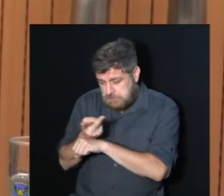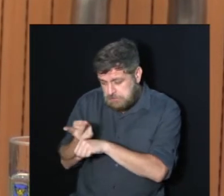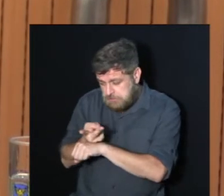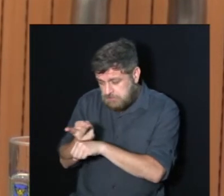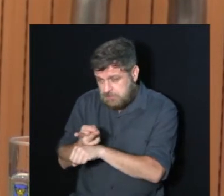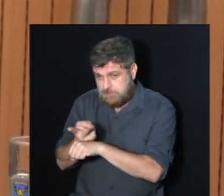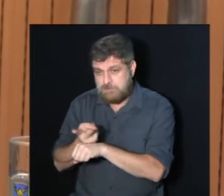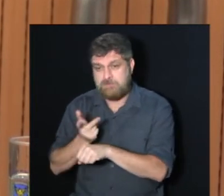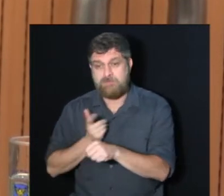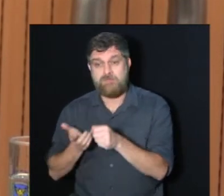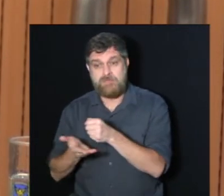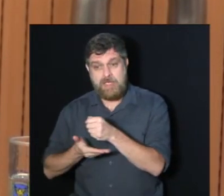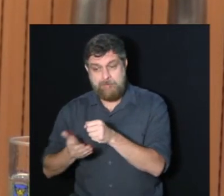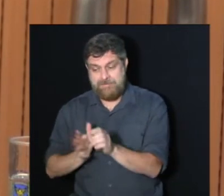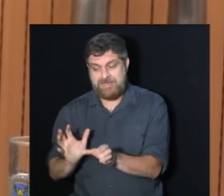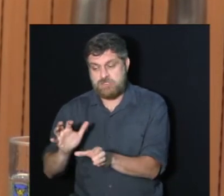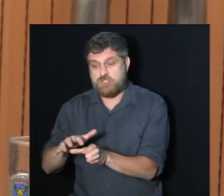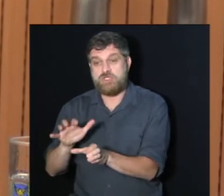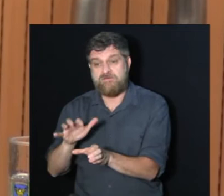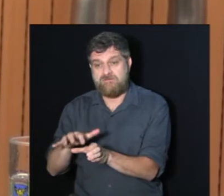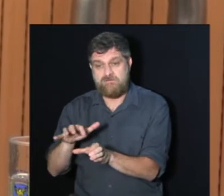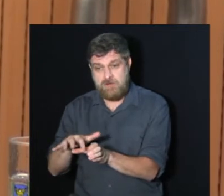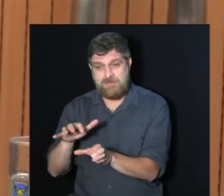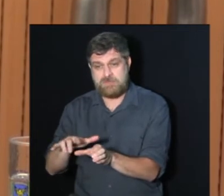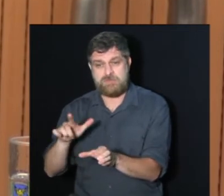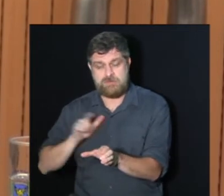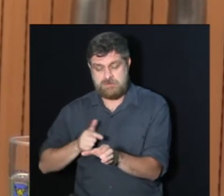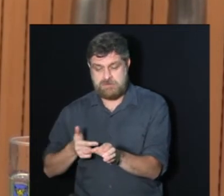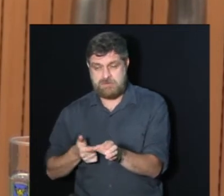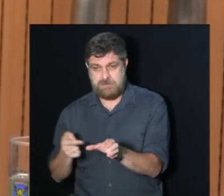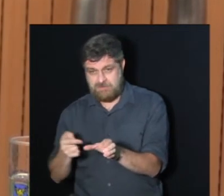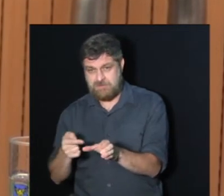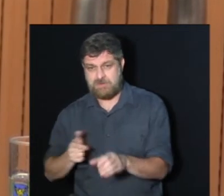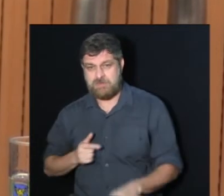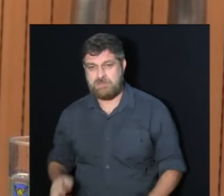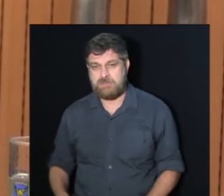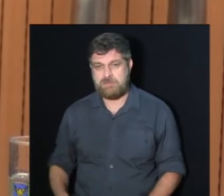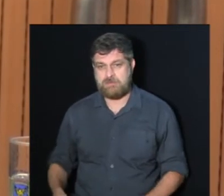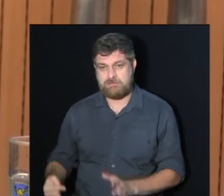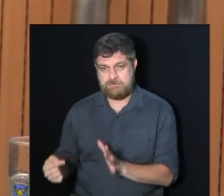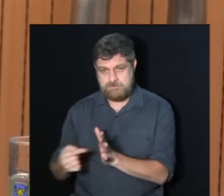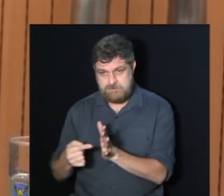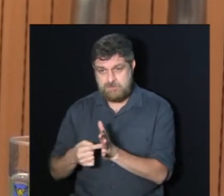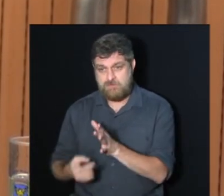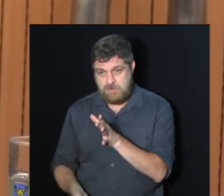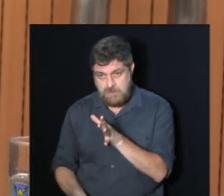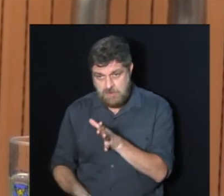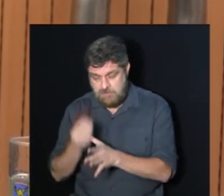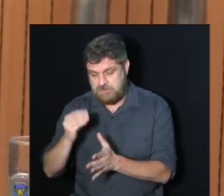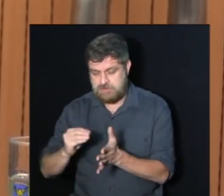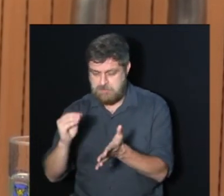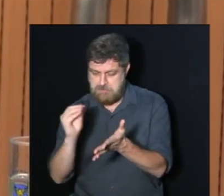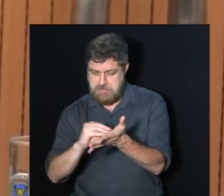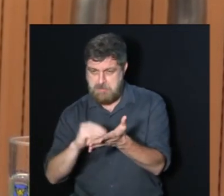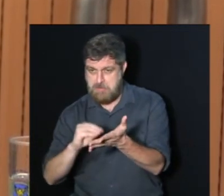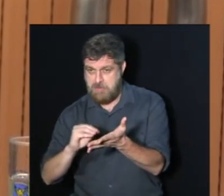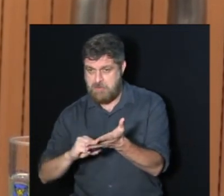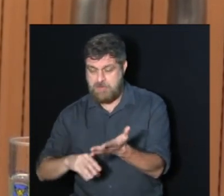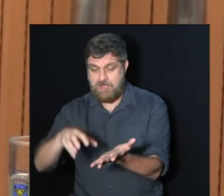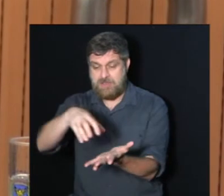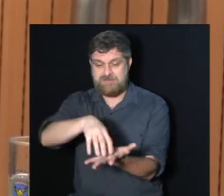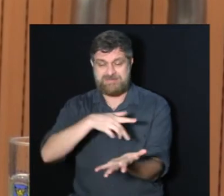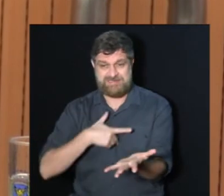a base de dados deles, a partir dos casos que são retratados e relatados nas unidades de